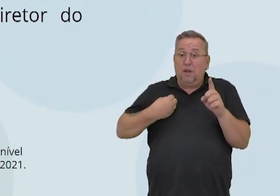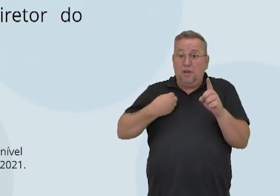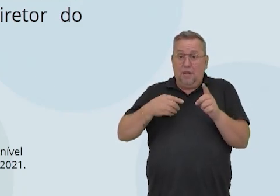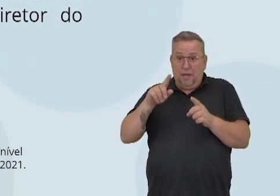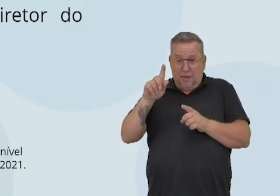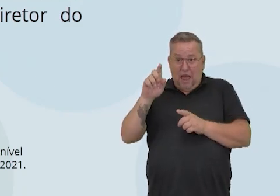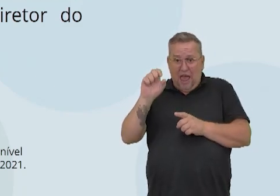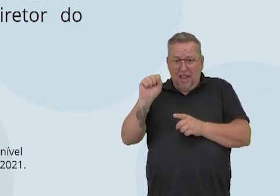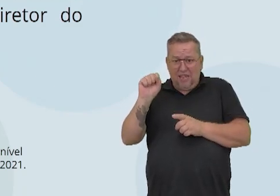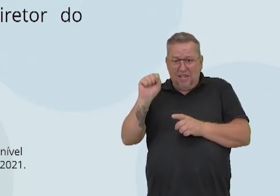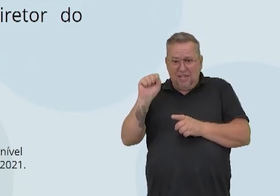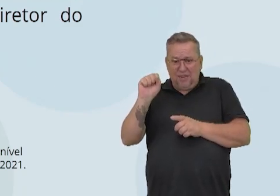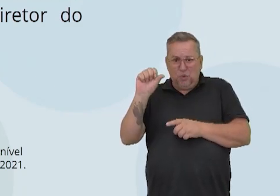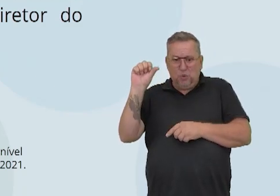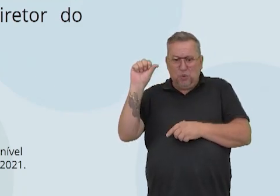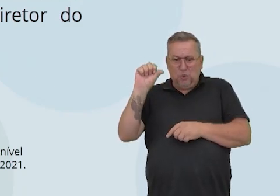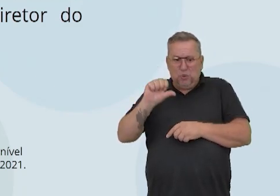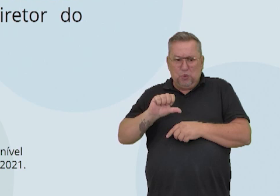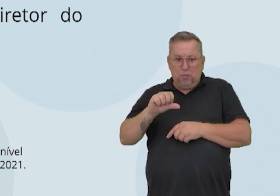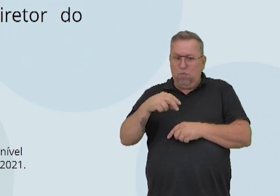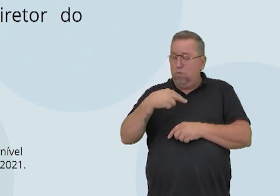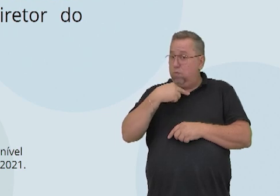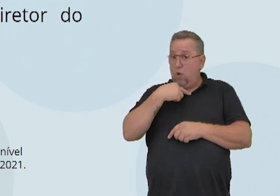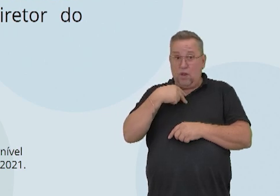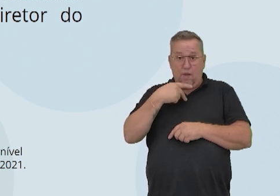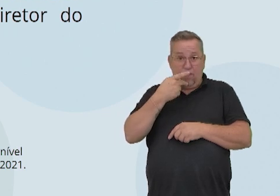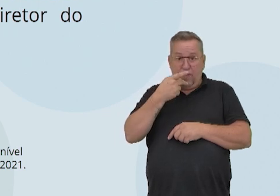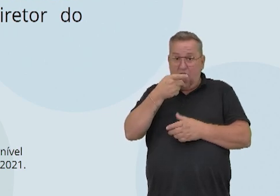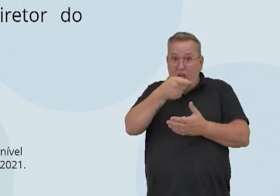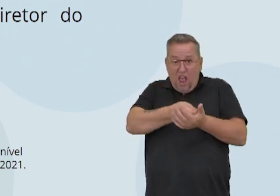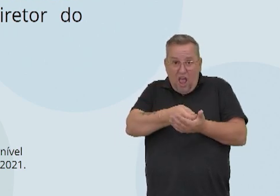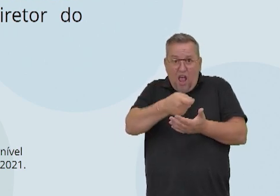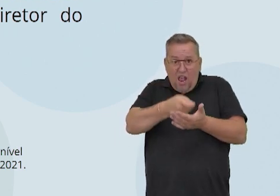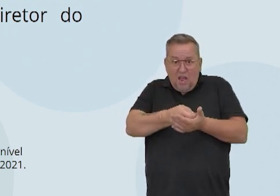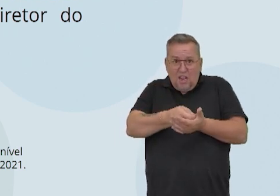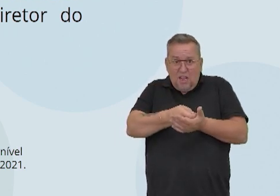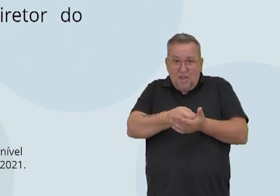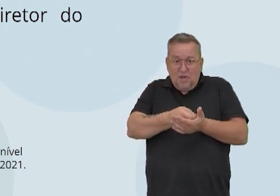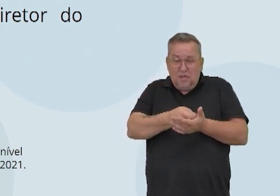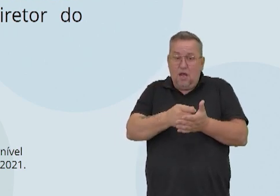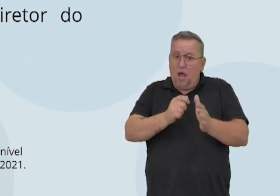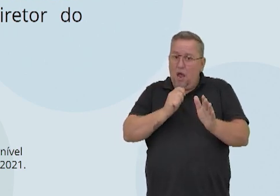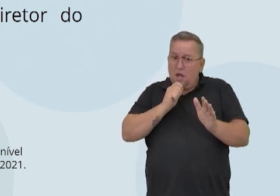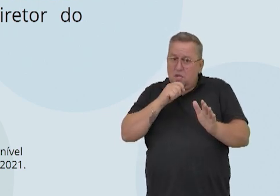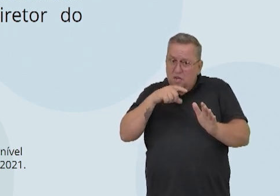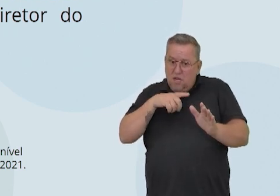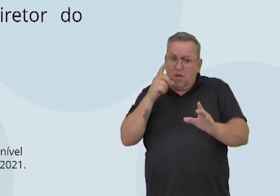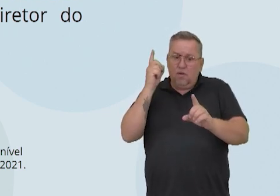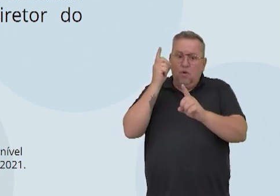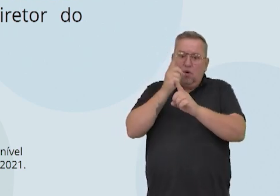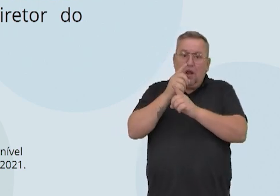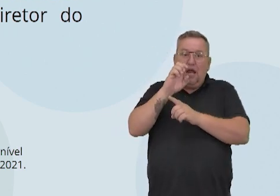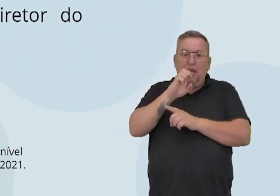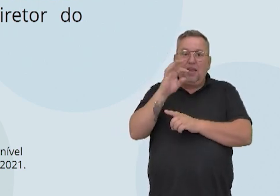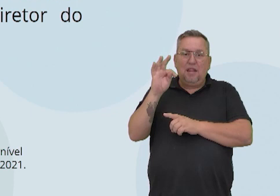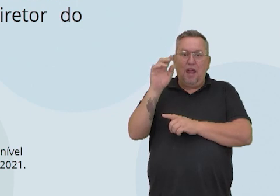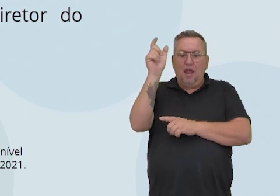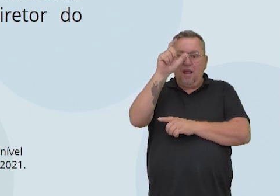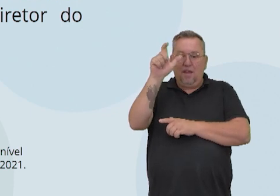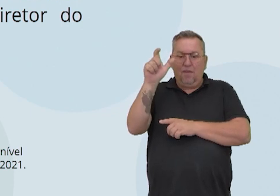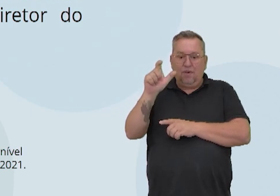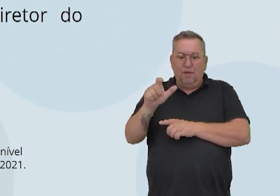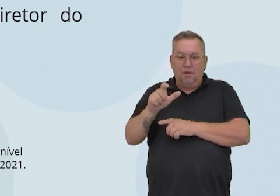pela presença desse gás tóxico, não podemos afirmar ainda que encontramos ETs